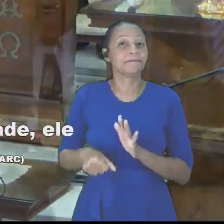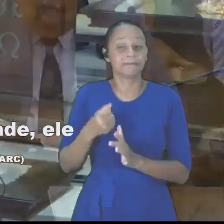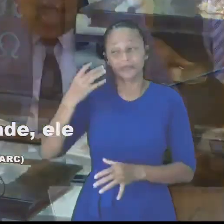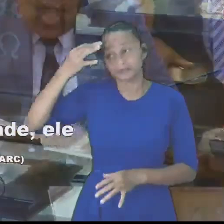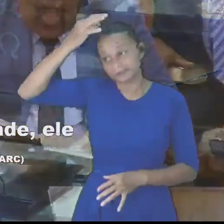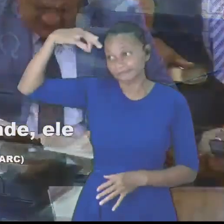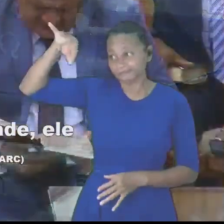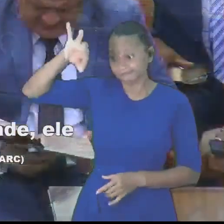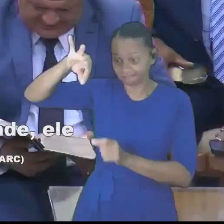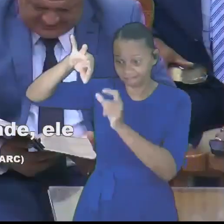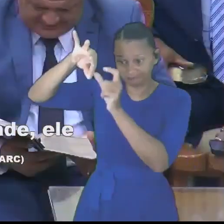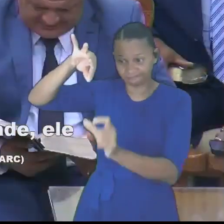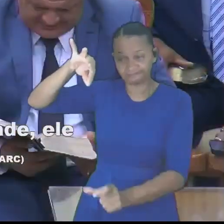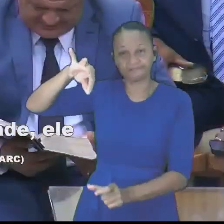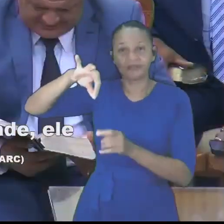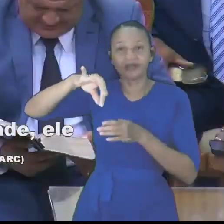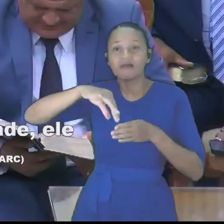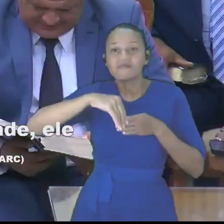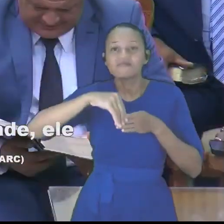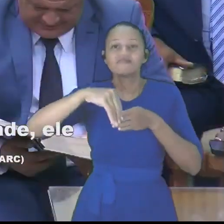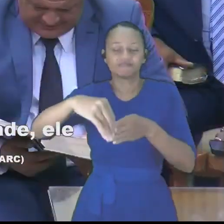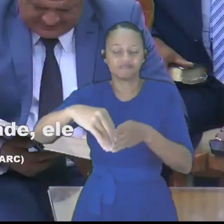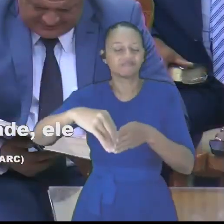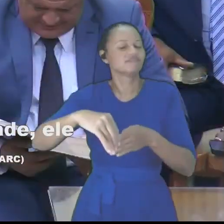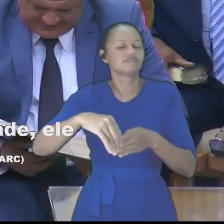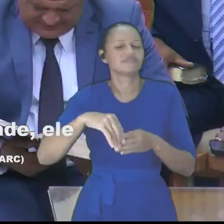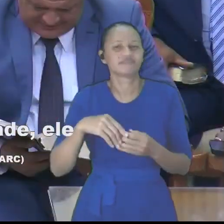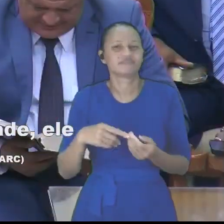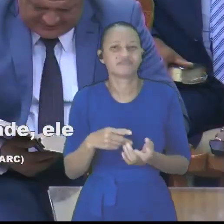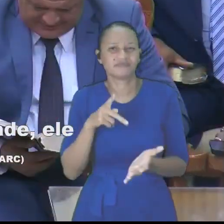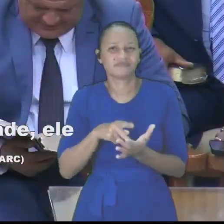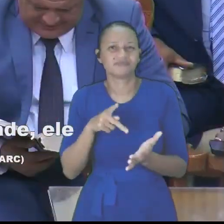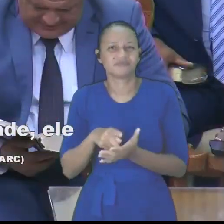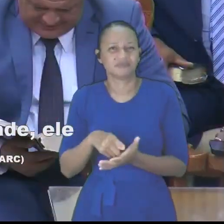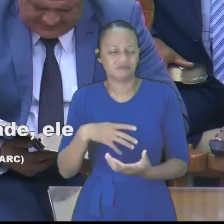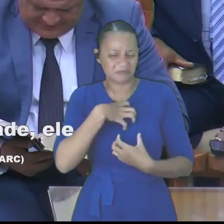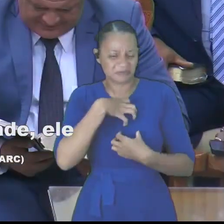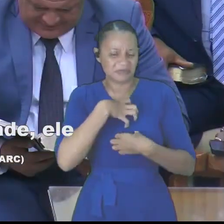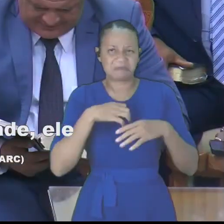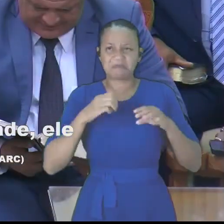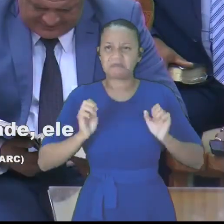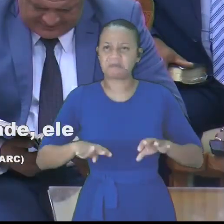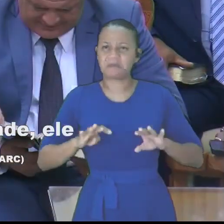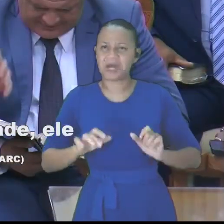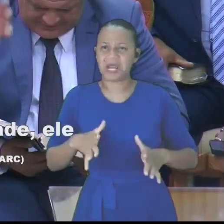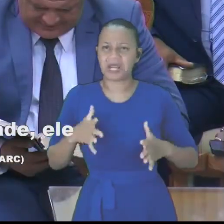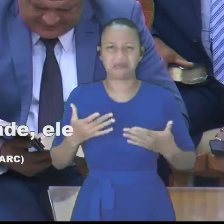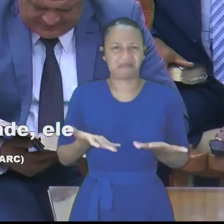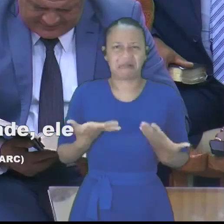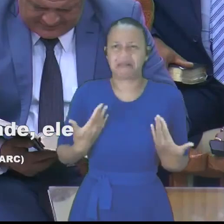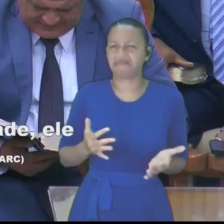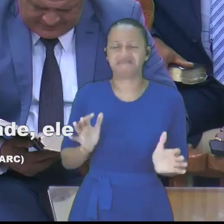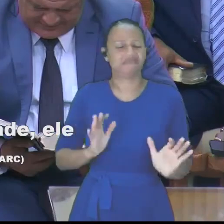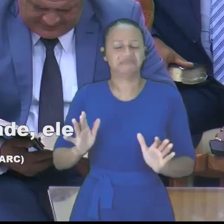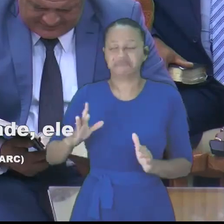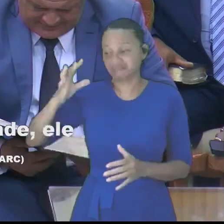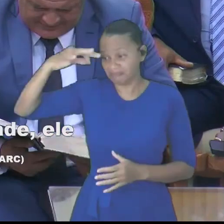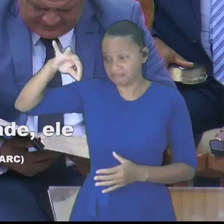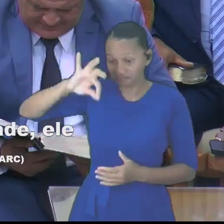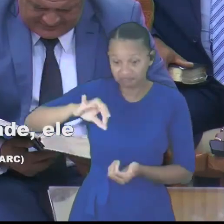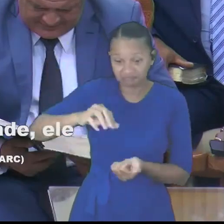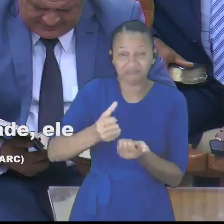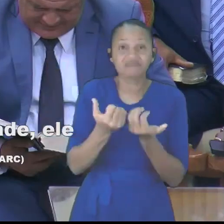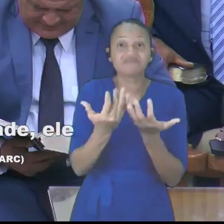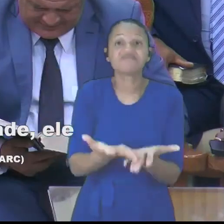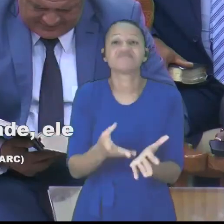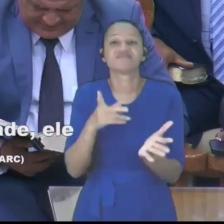para guiar o povo em que, irmão? Não foi para você se sentir bem. Ele vem para trazer a verdade do Evangelho.